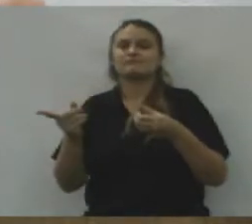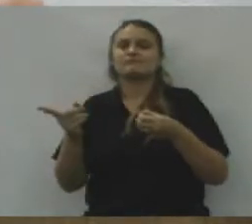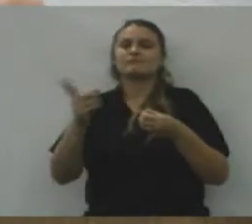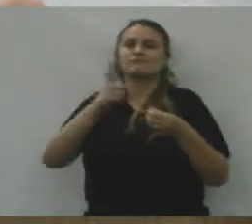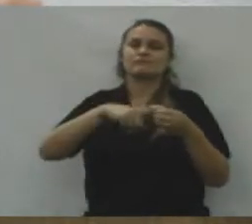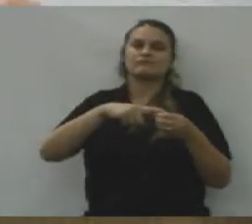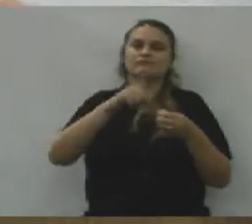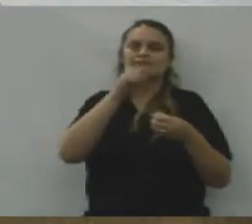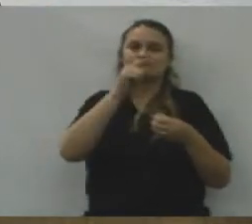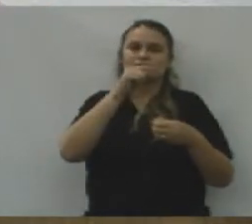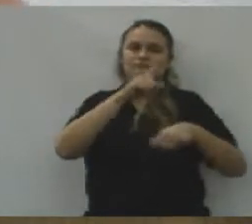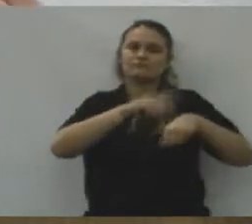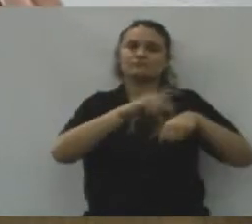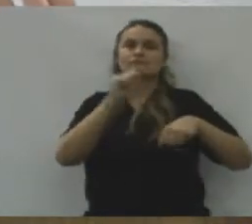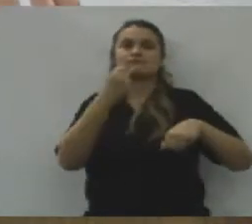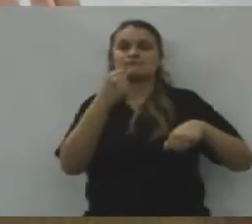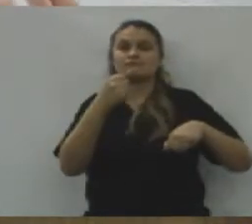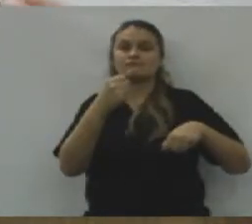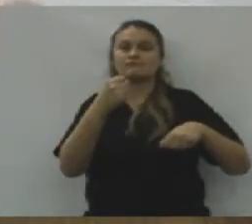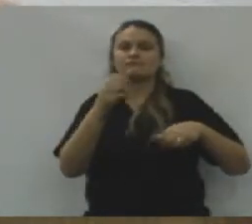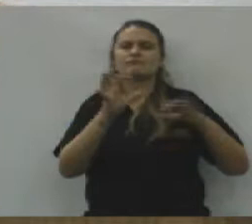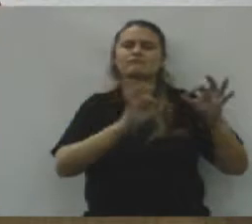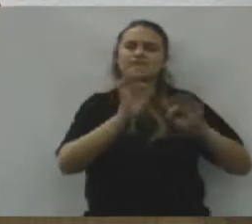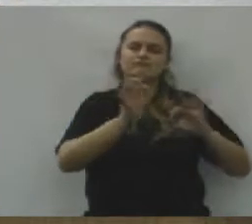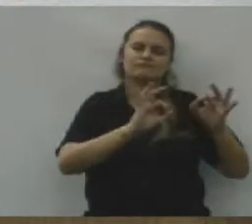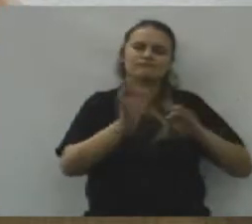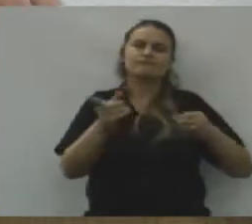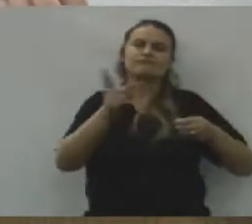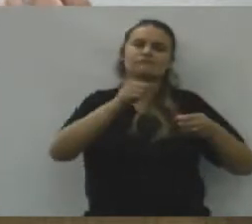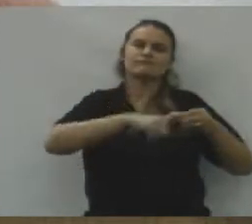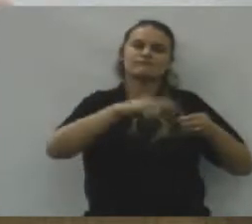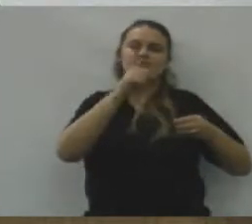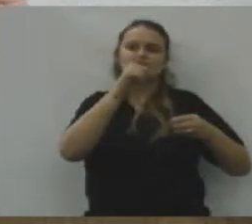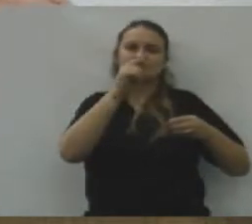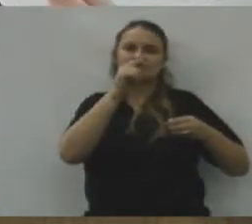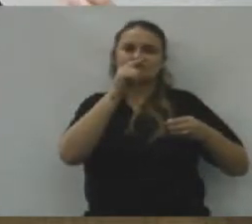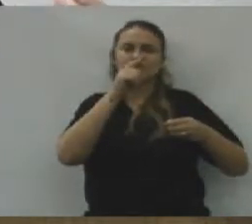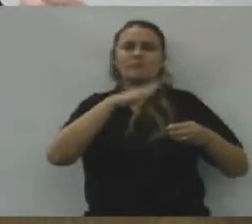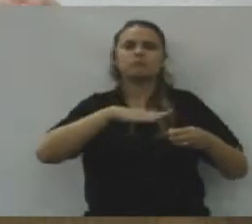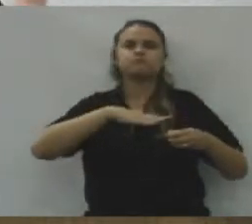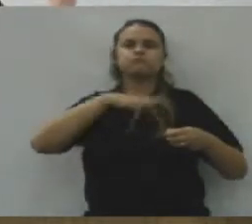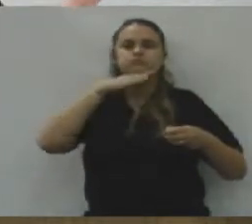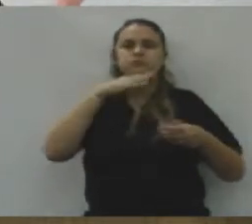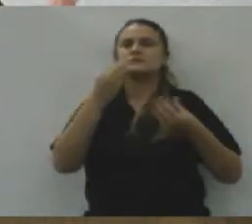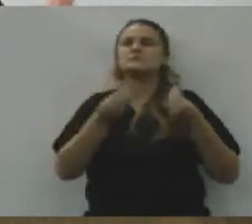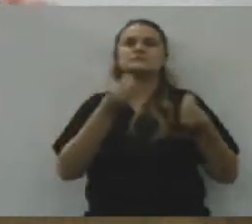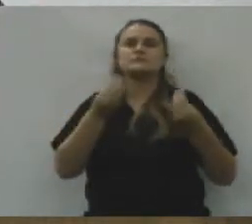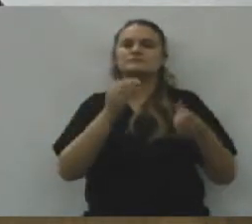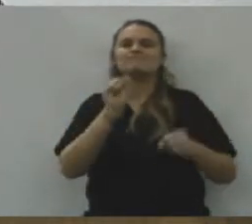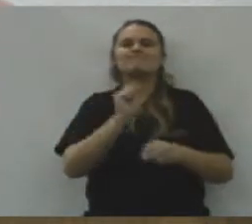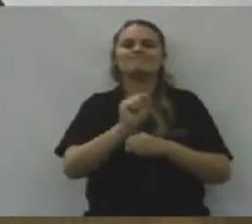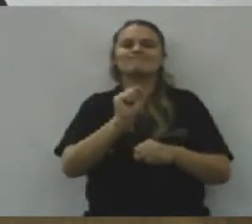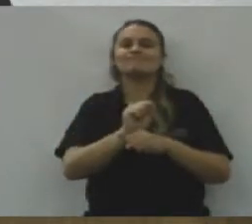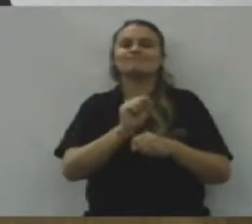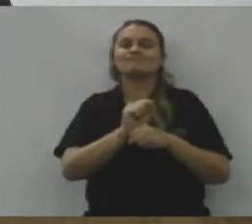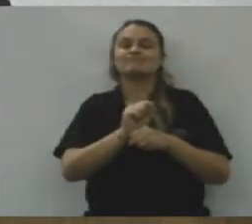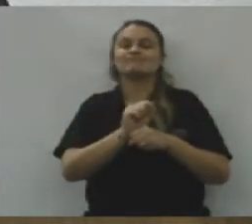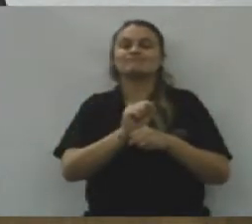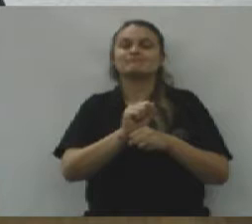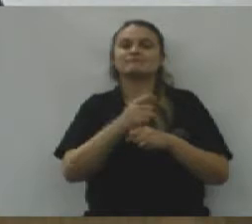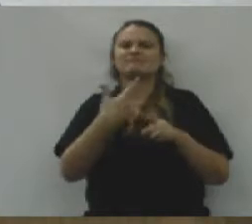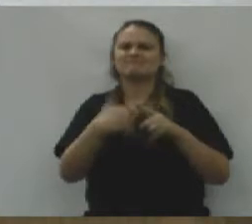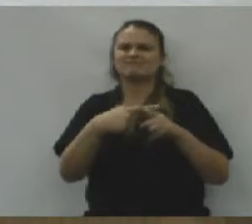partir das 18 até toda a tubulação se restabelecer, encher várias caixas. Como que vai ficar uma